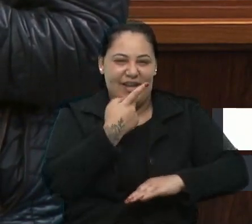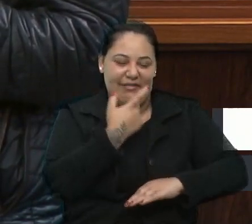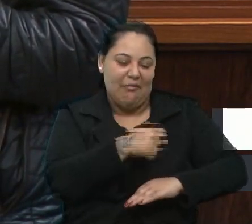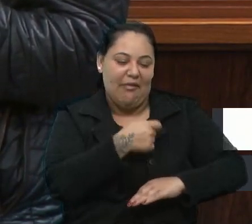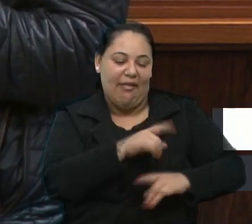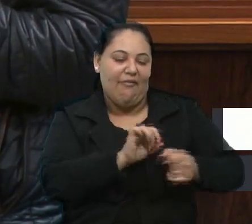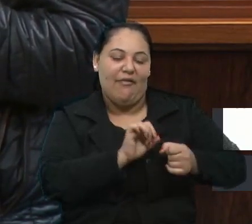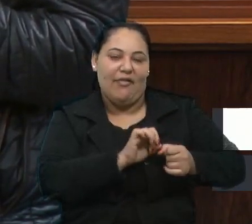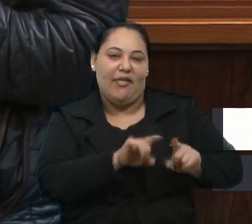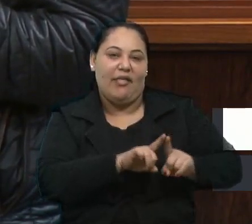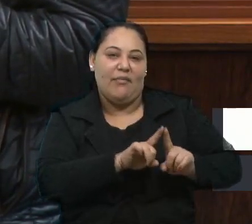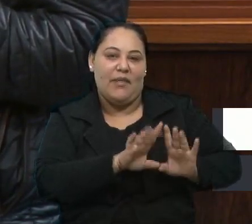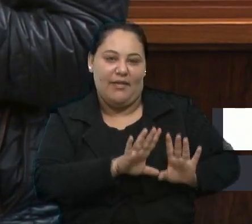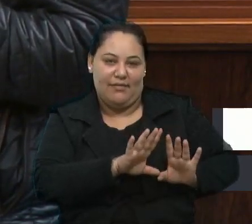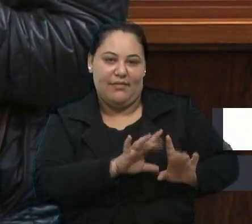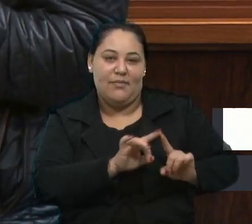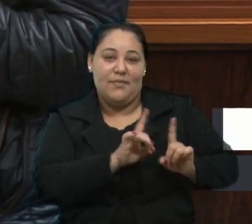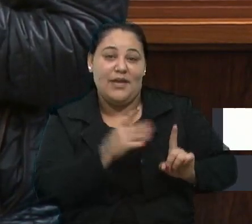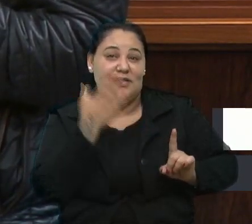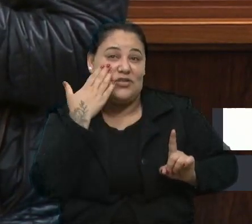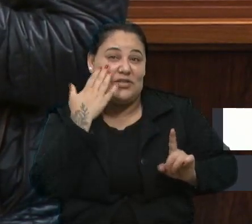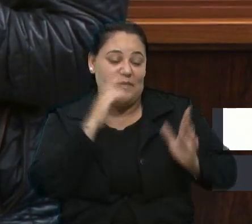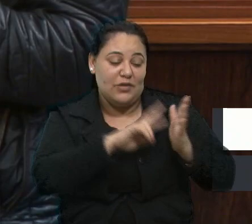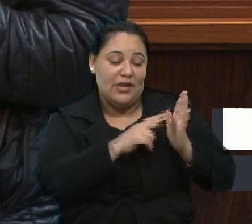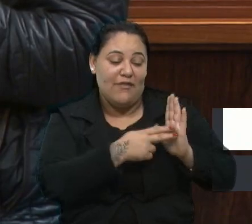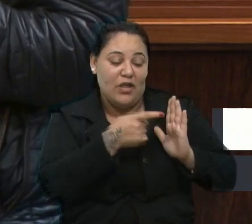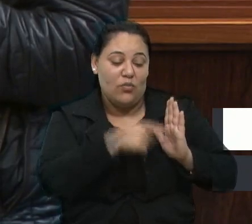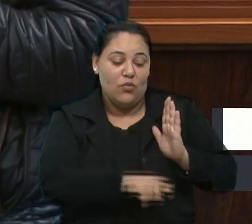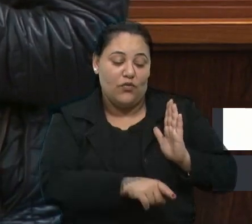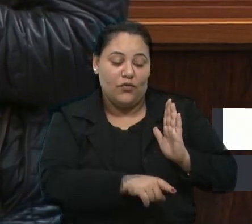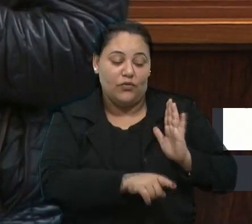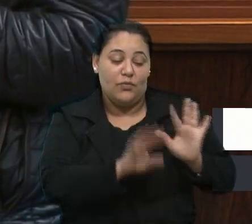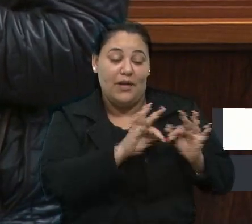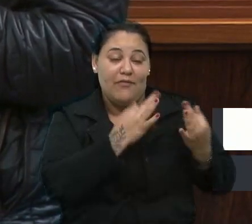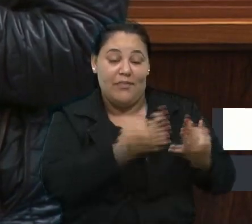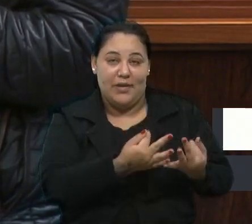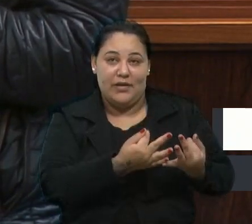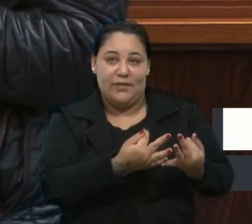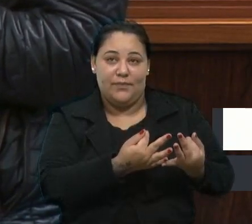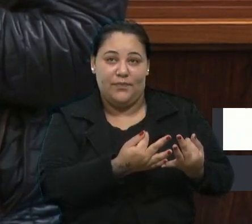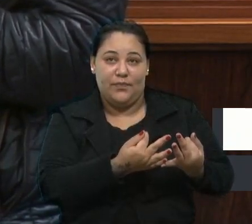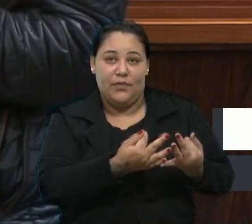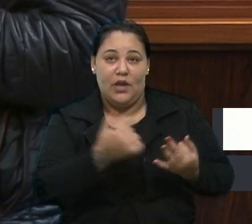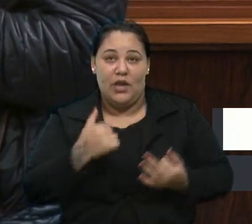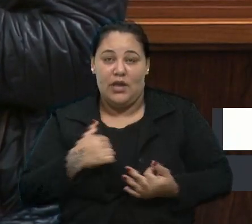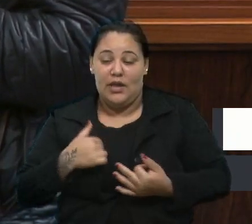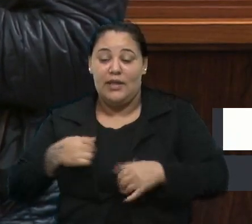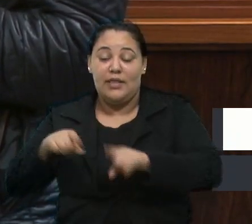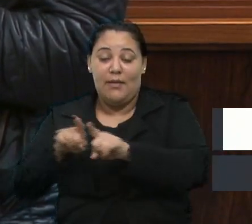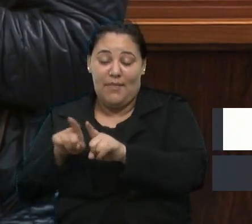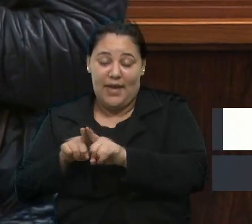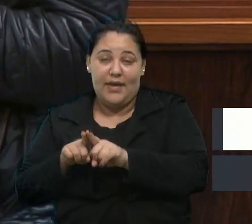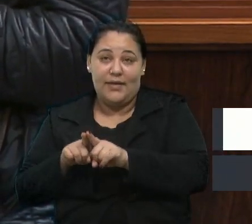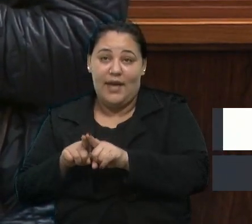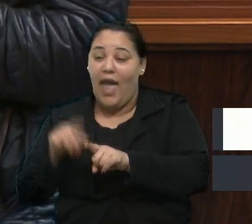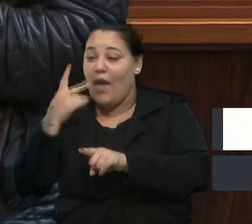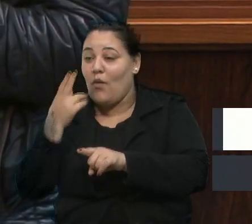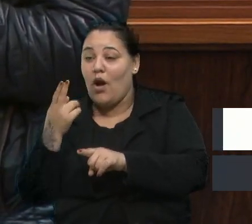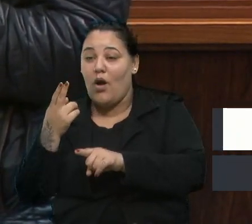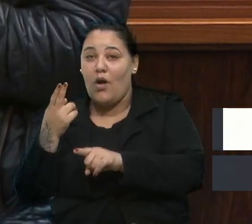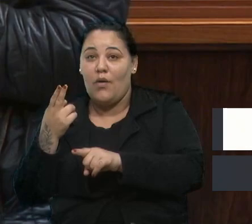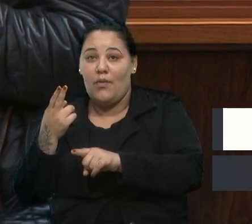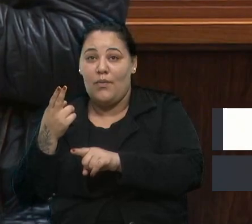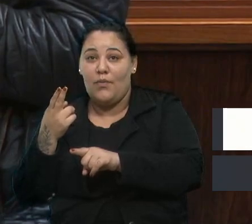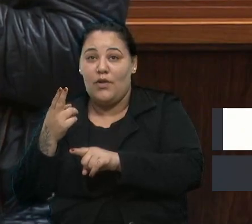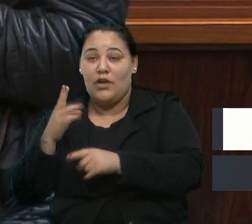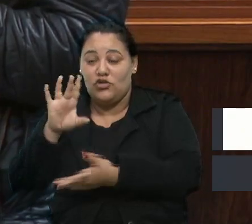vereadores, fazemos, mas nós sabemos o significado que isso tem para as famílias. E o mesmo se dá quando a gente denomina uma